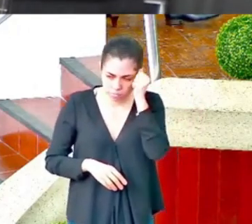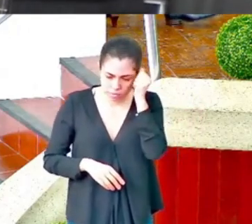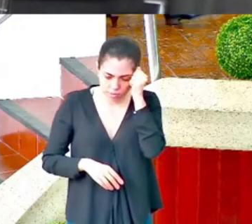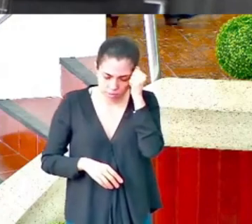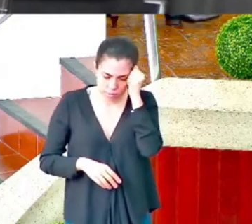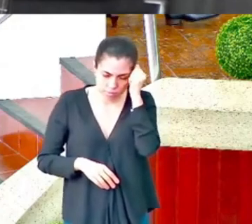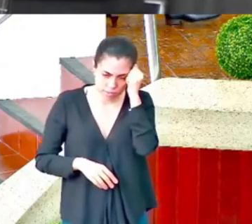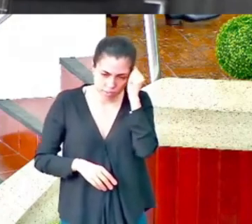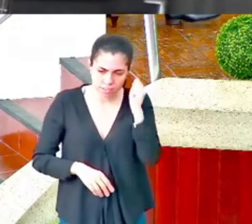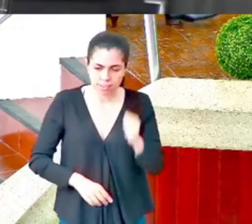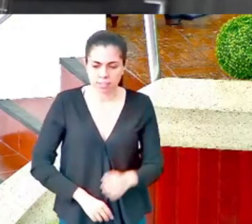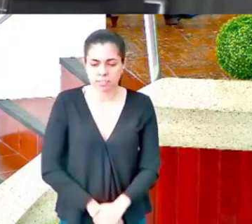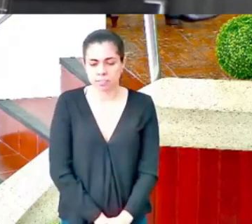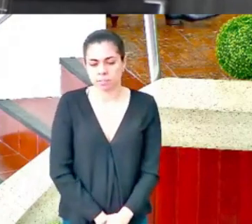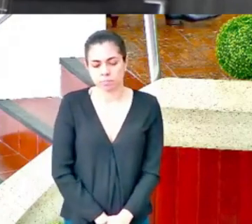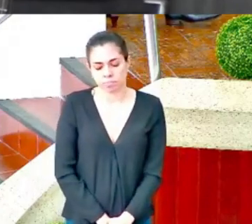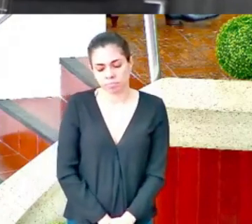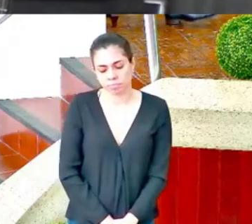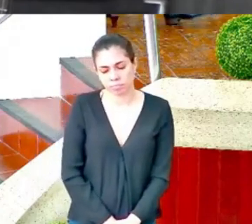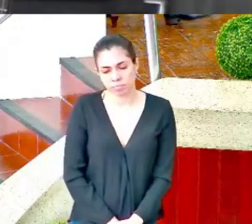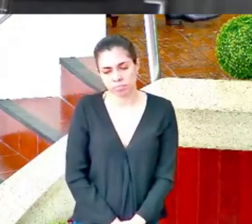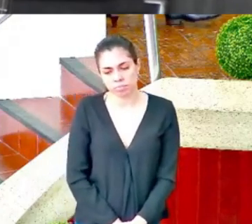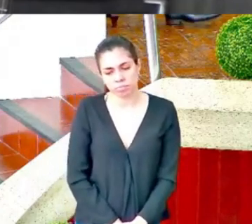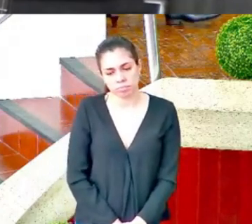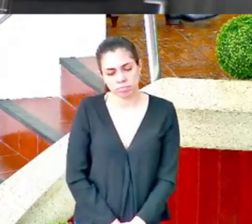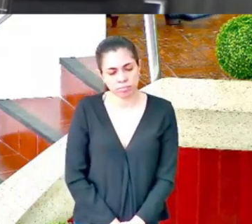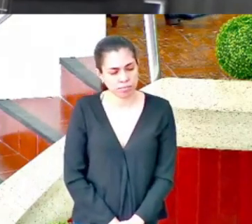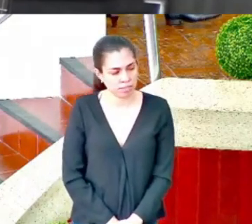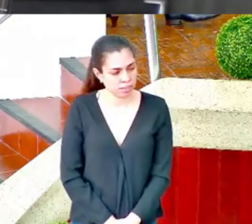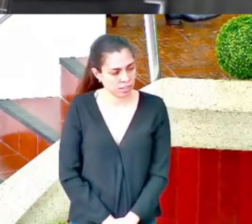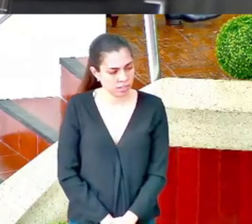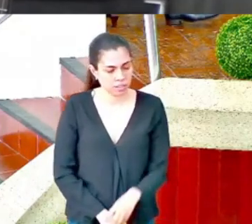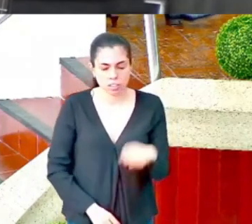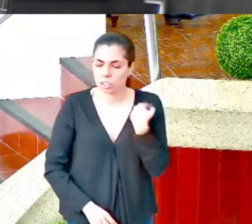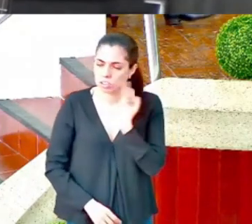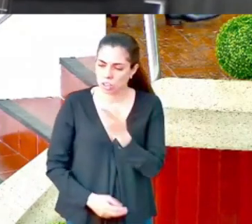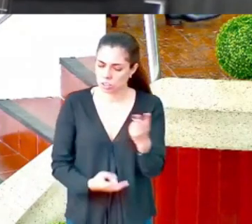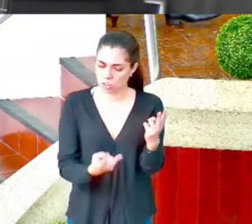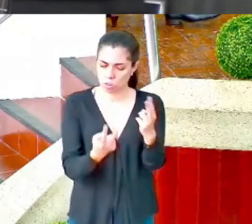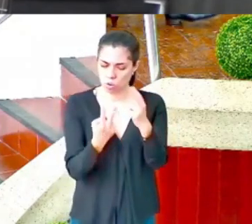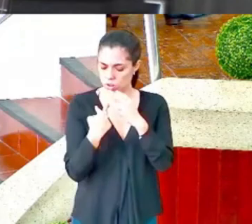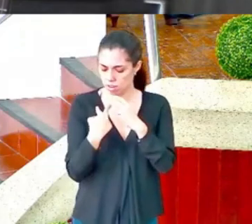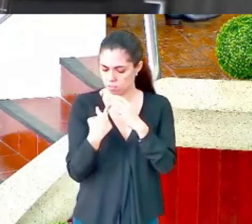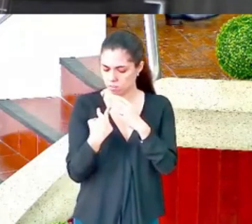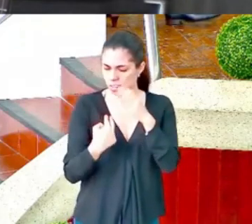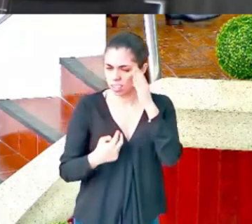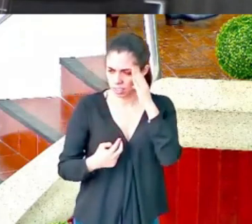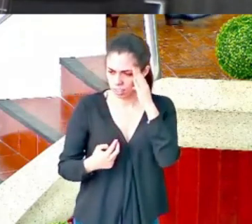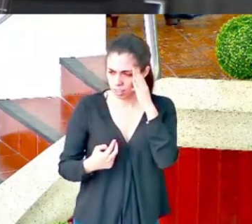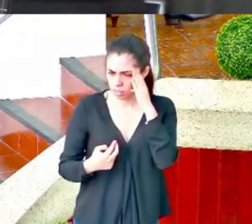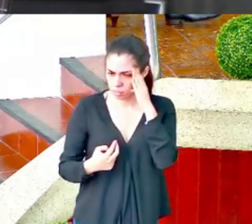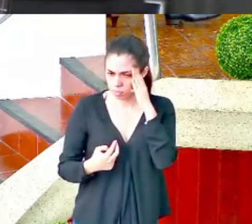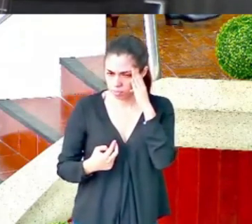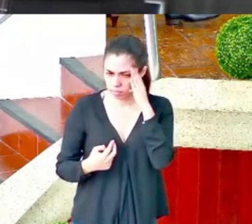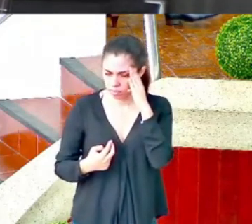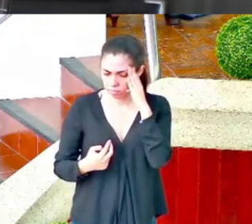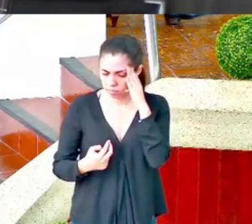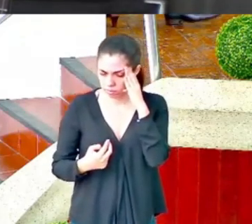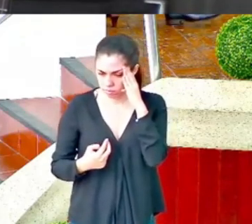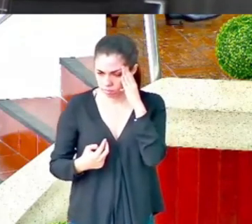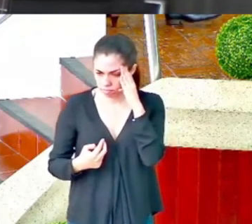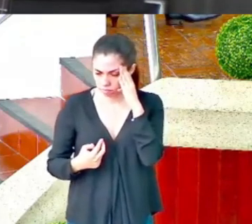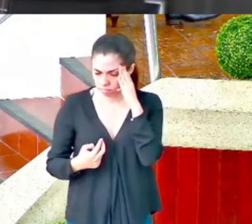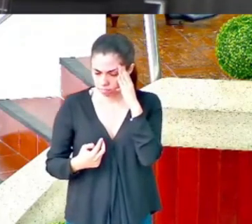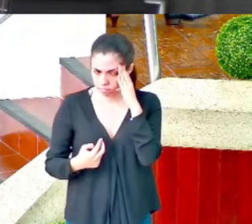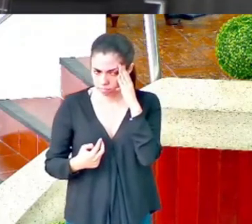nisso. Eu e você já pensamos o quanto nós somos pecadores. Eu sei que nos dias atuais muitas igrejas